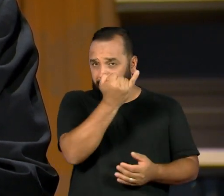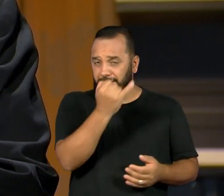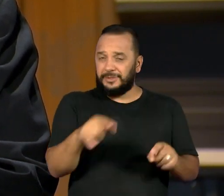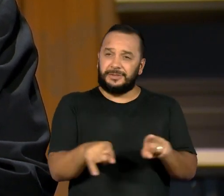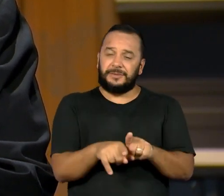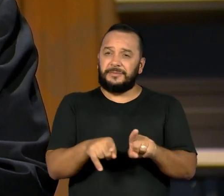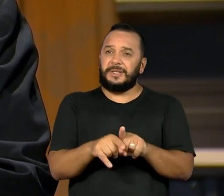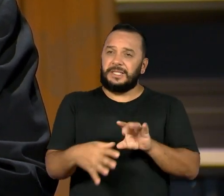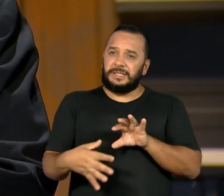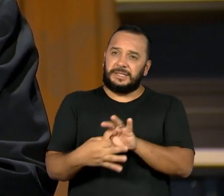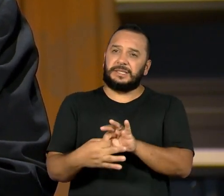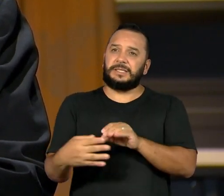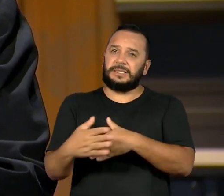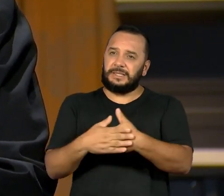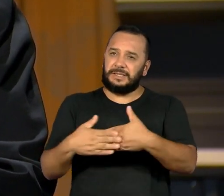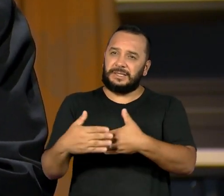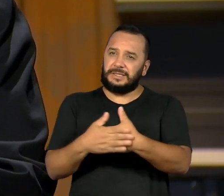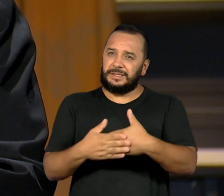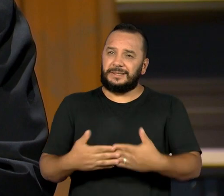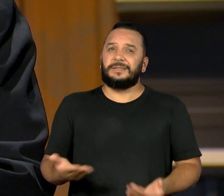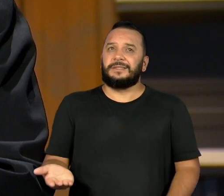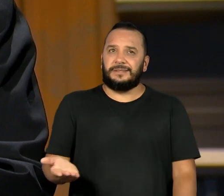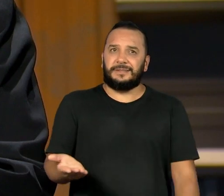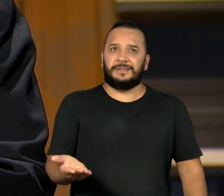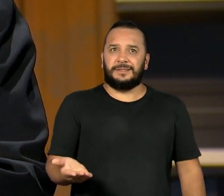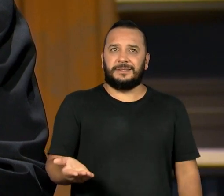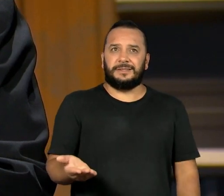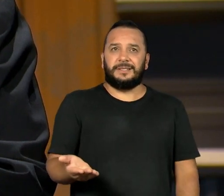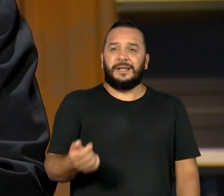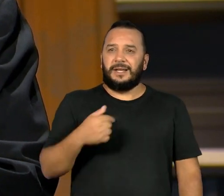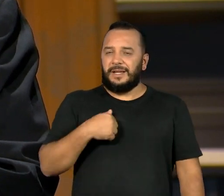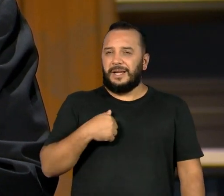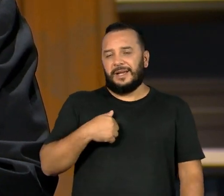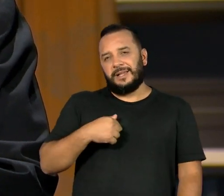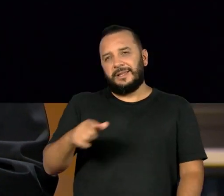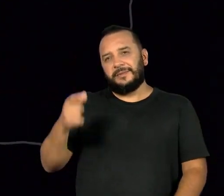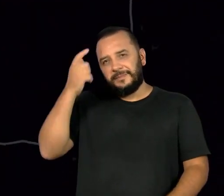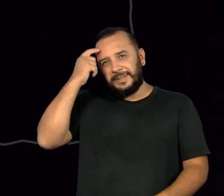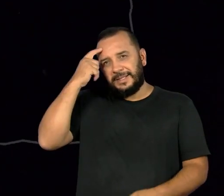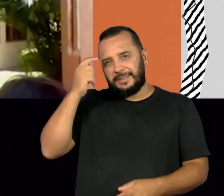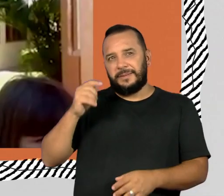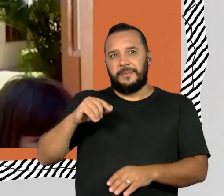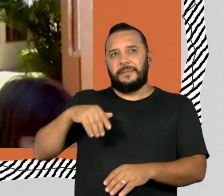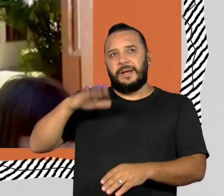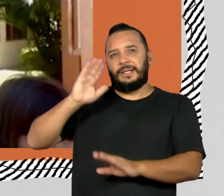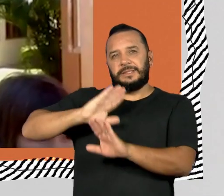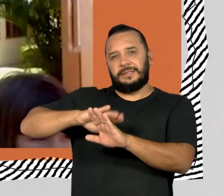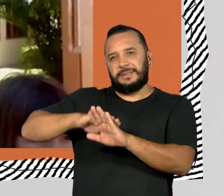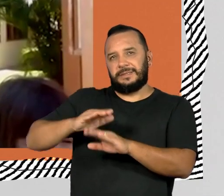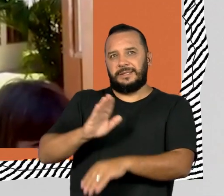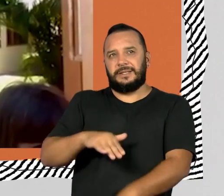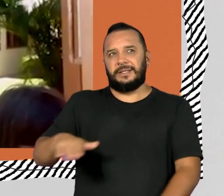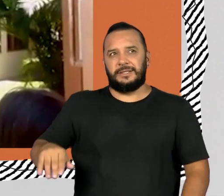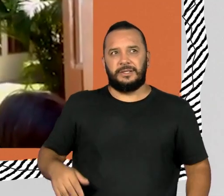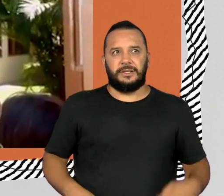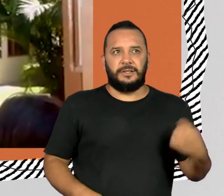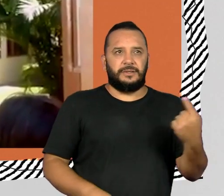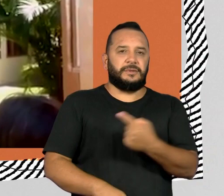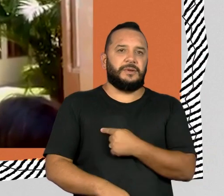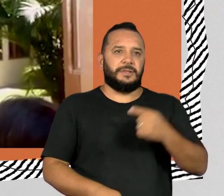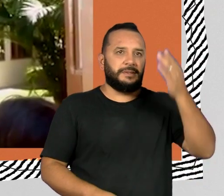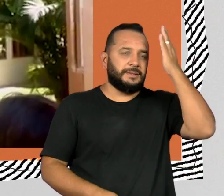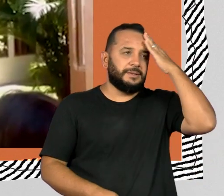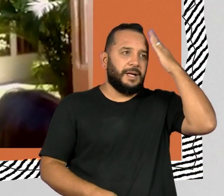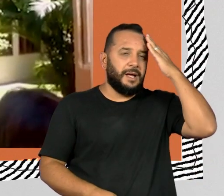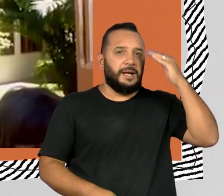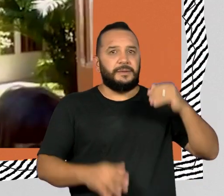o hardware, né? Ela olhava mais para o software. Para o software. E a gente sabe que olham assim como